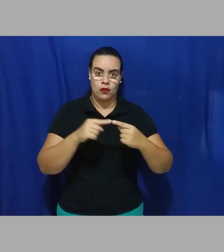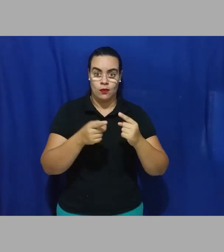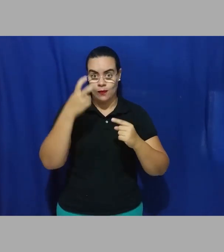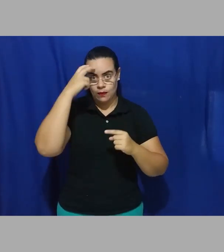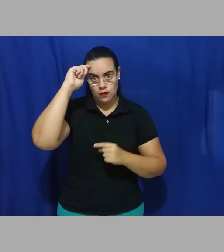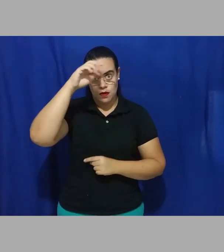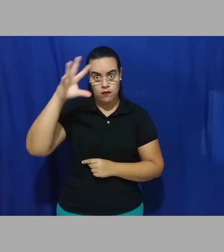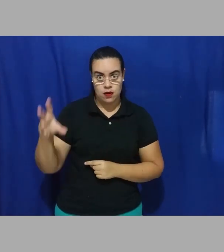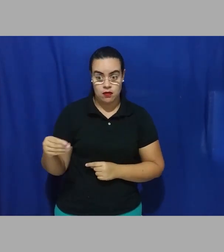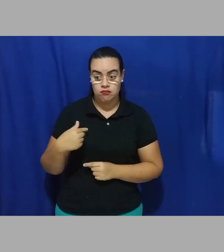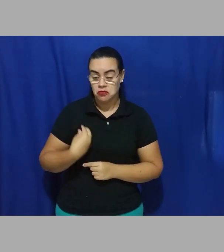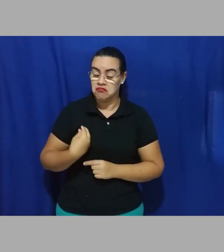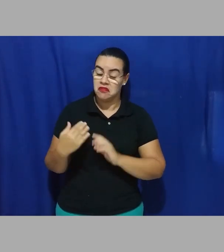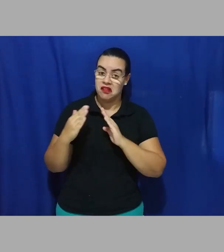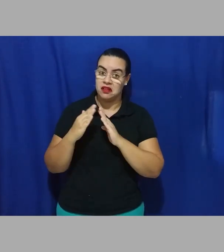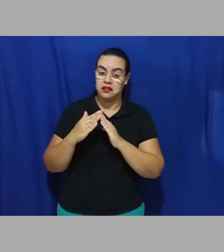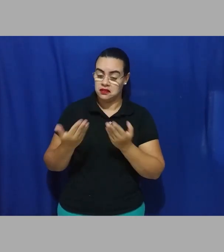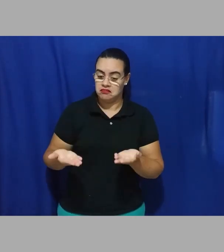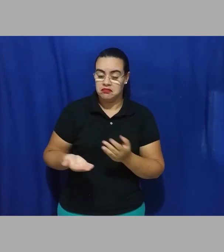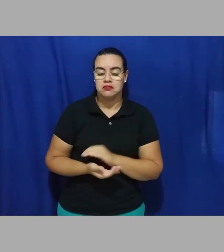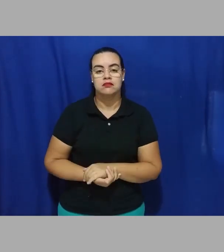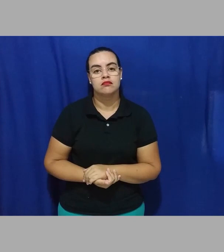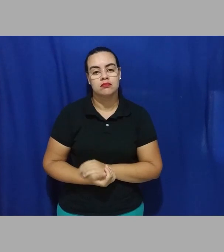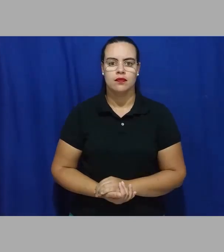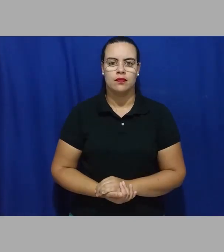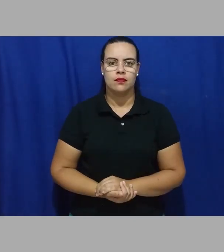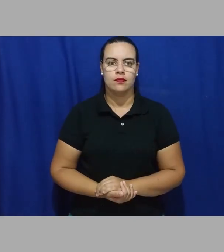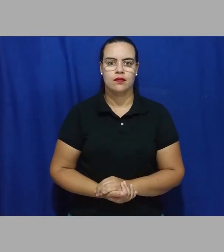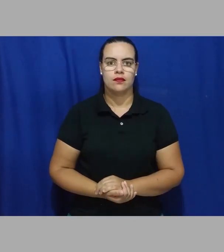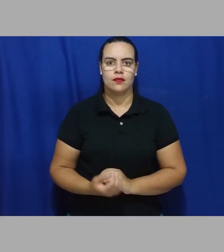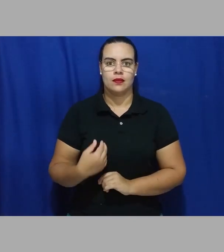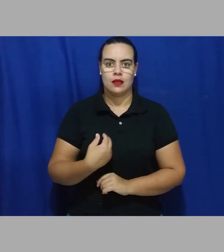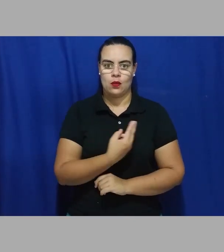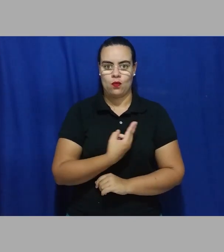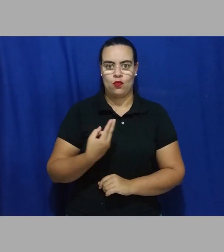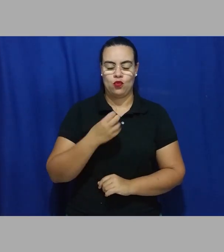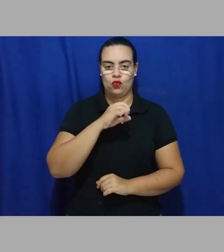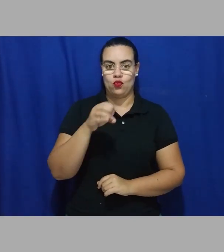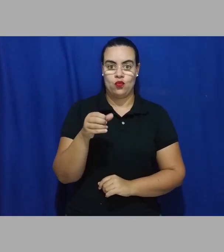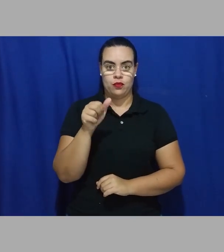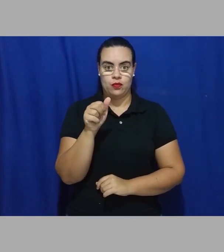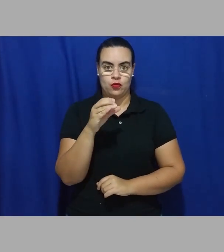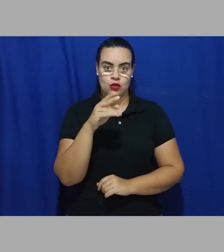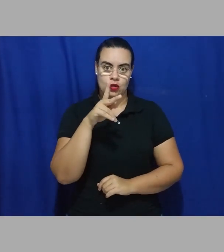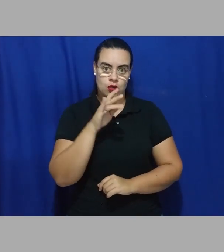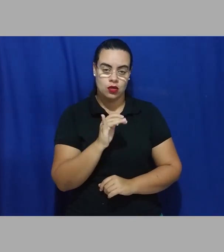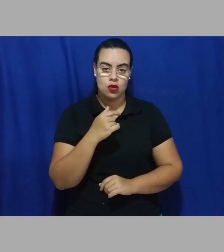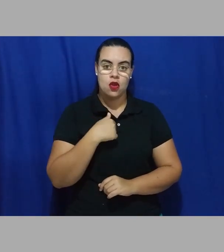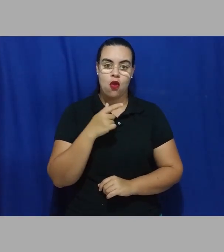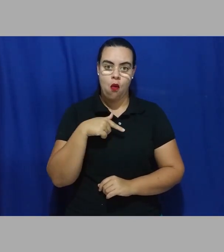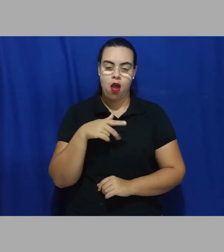Estou vestindo uma bata africana e estou em casa. Sou MC de rap,